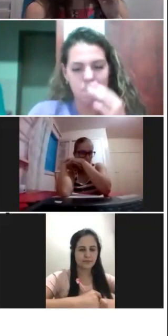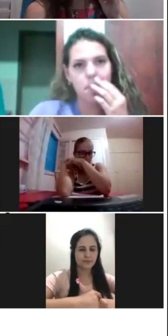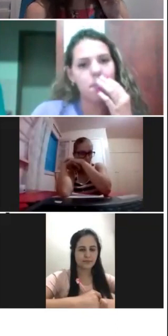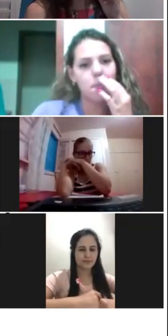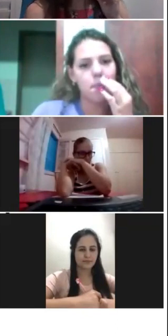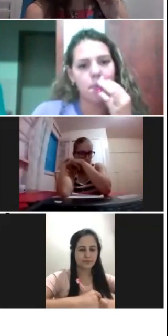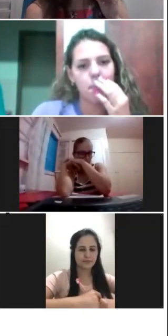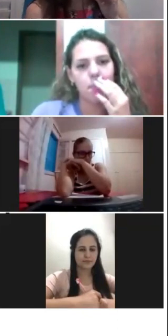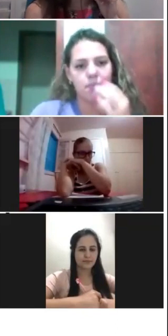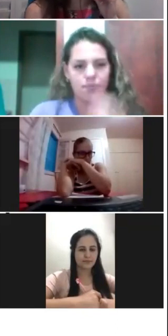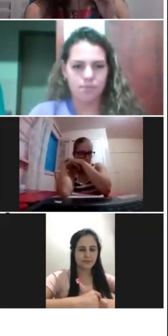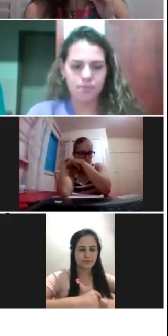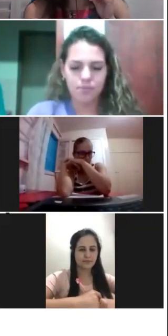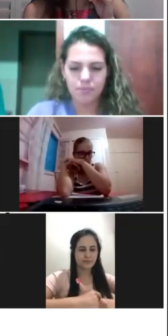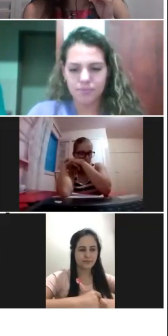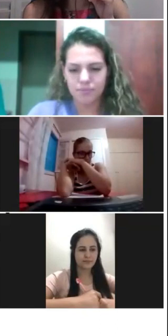Depois,